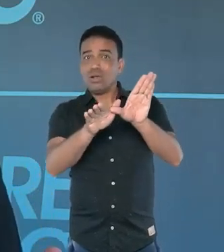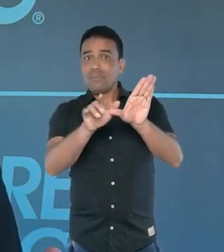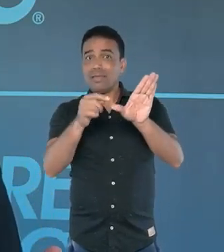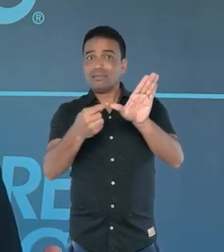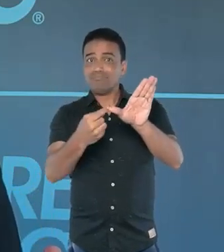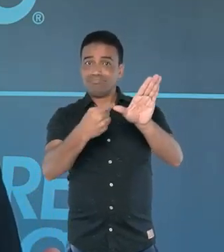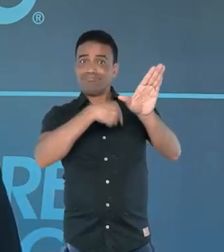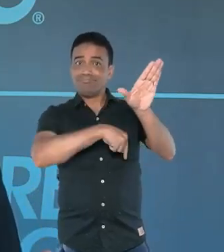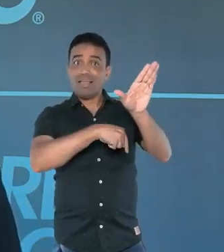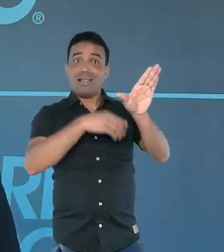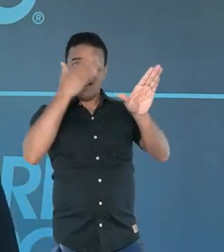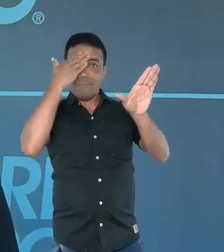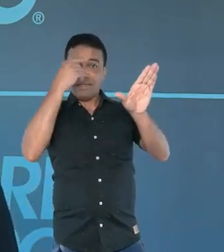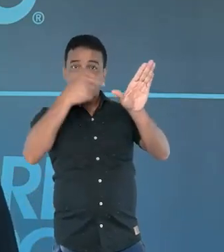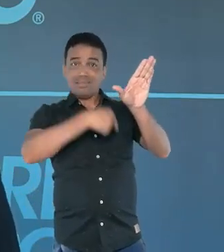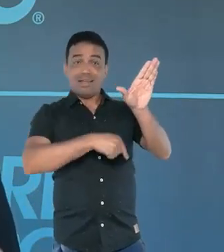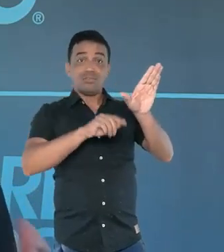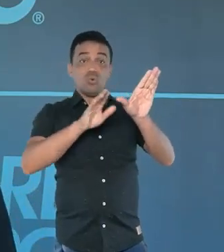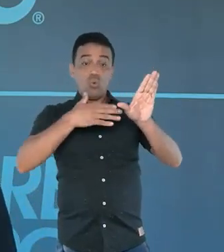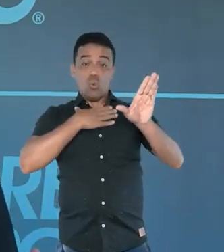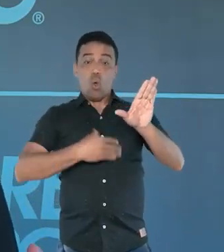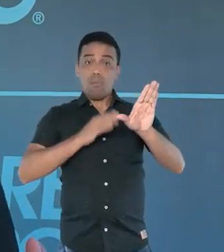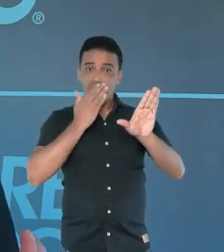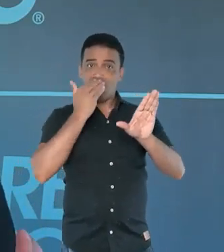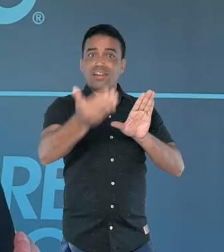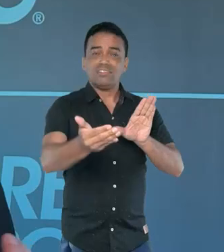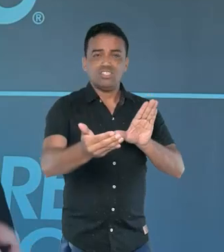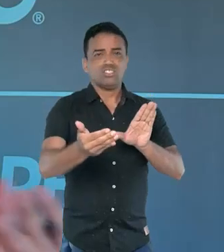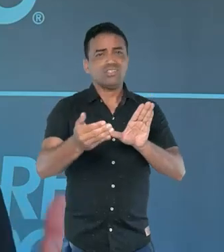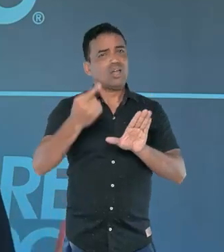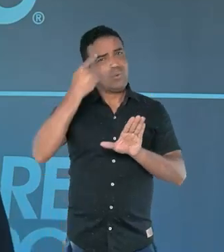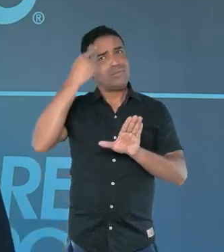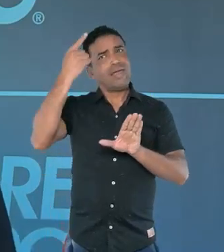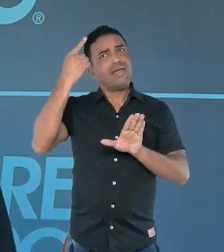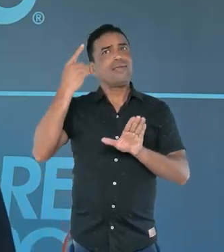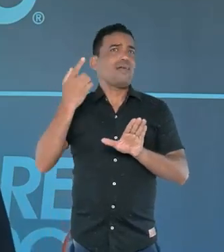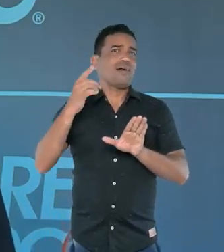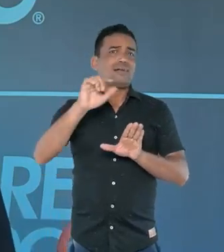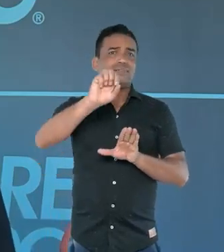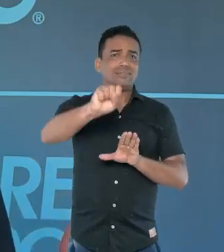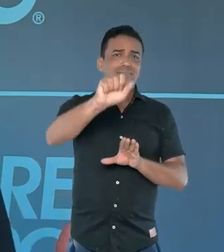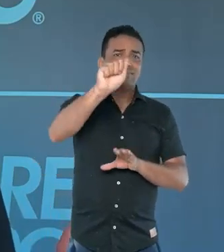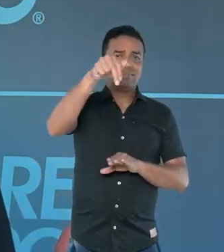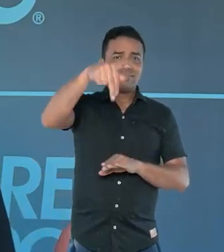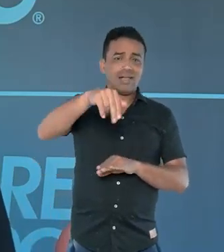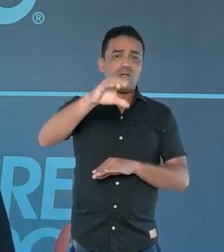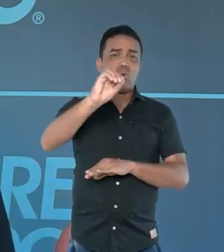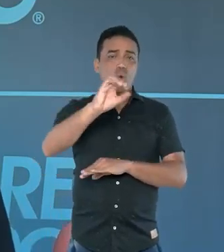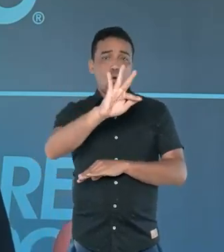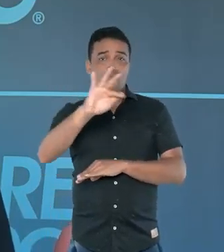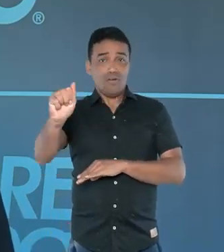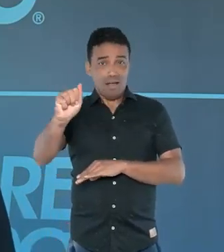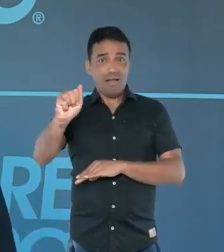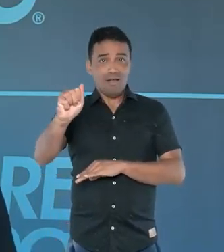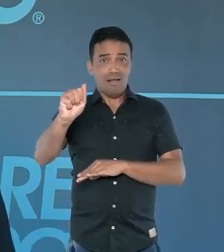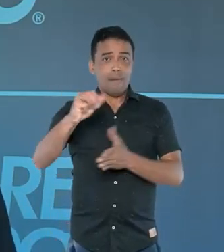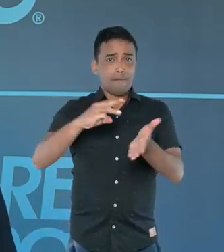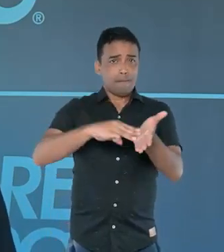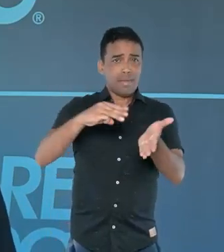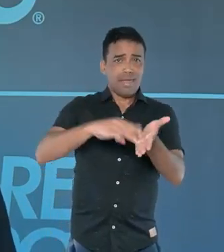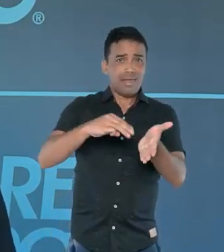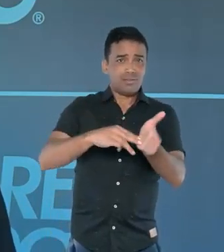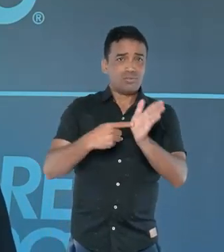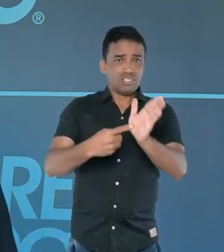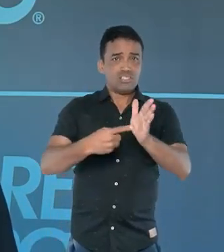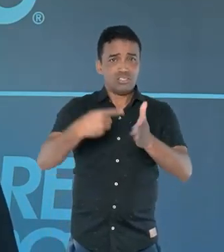Eu queria te ouvir falar sobre essa ideia do Sankofa e sobre o método Sankofa que você discute no livro e apresenta